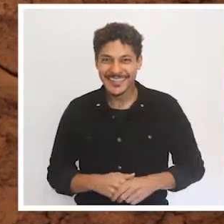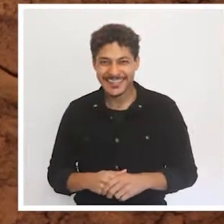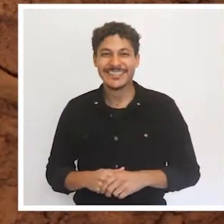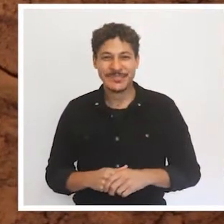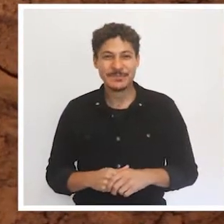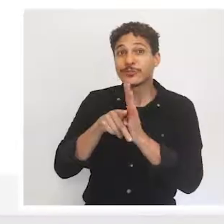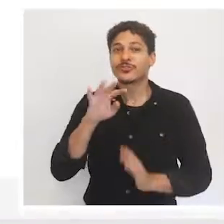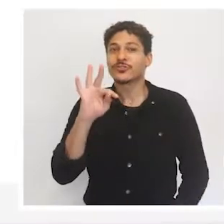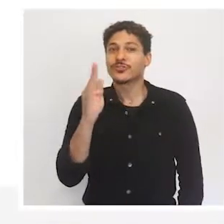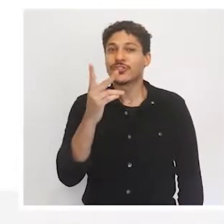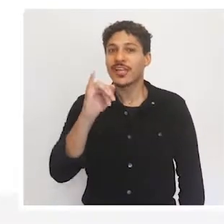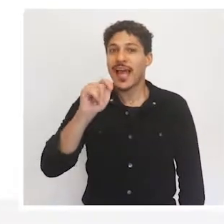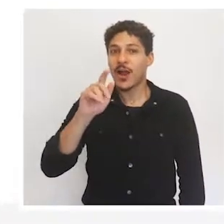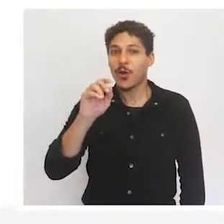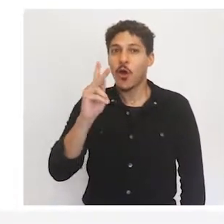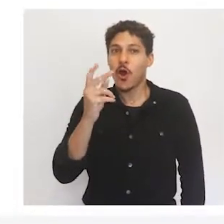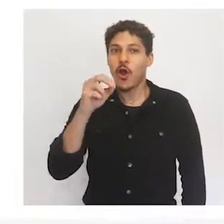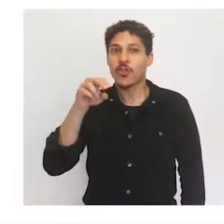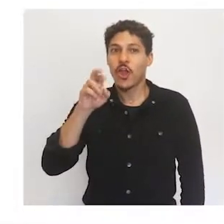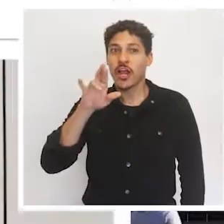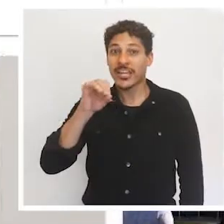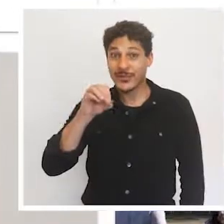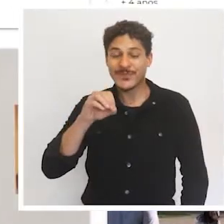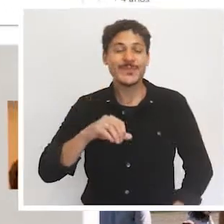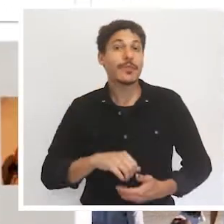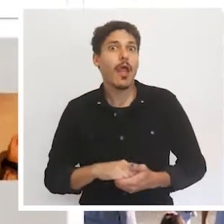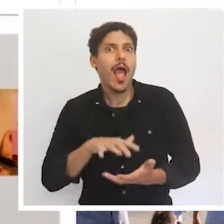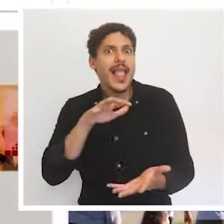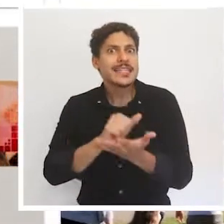man.org.br. Reserve seu ingresso no site